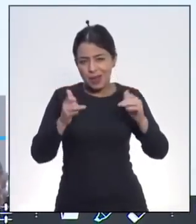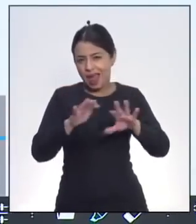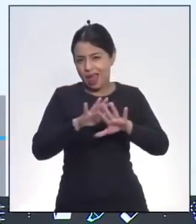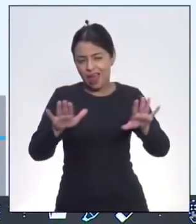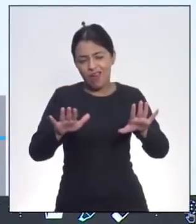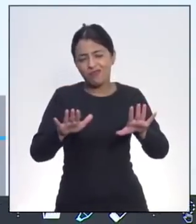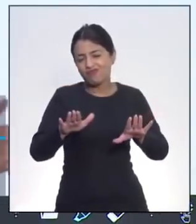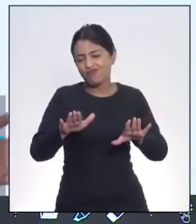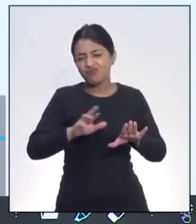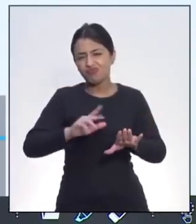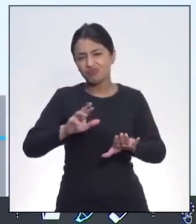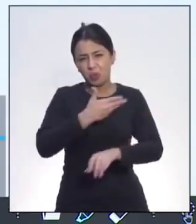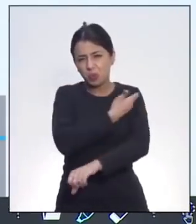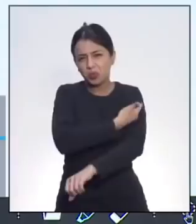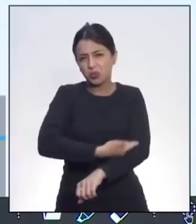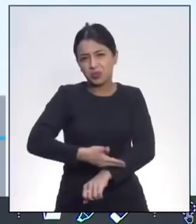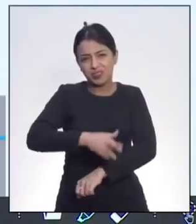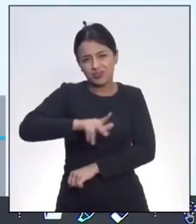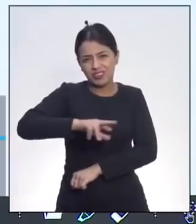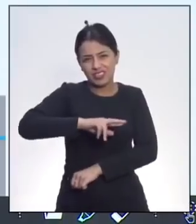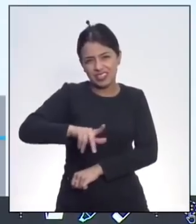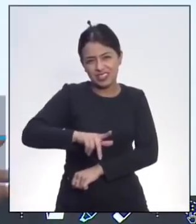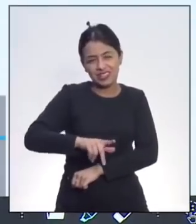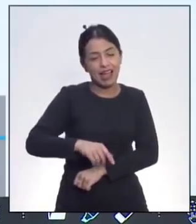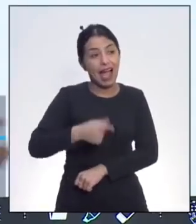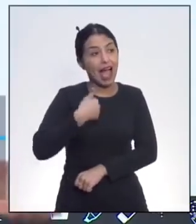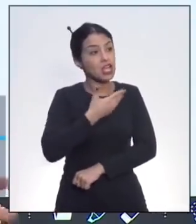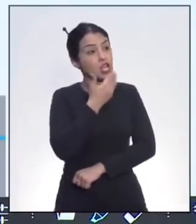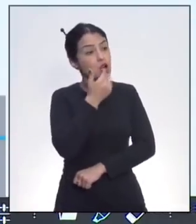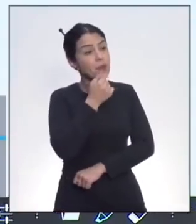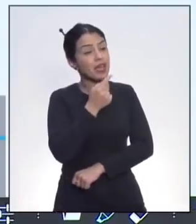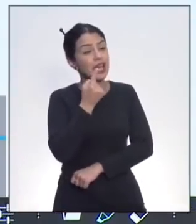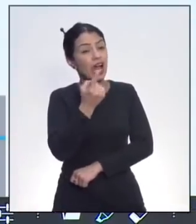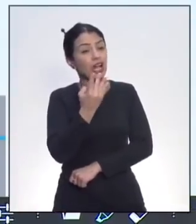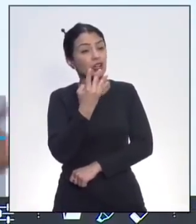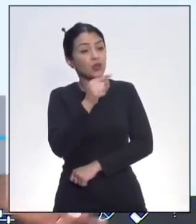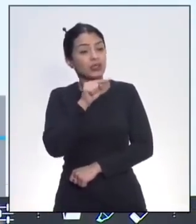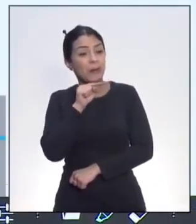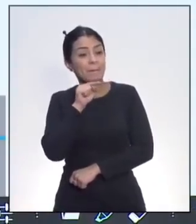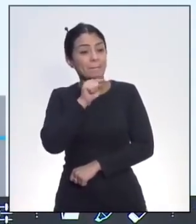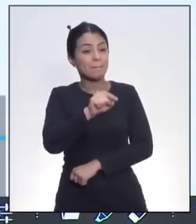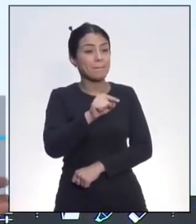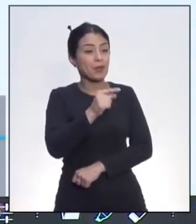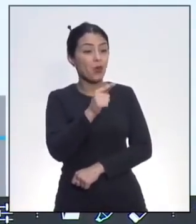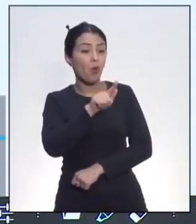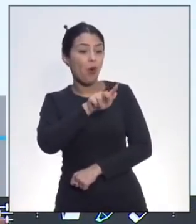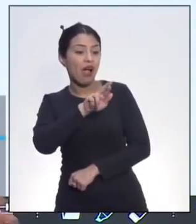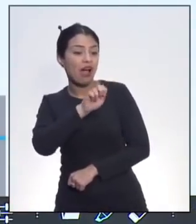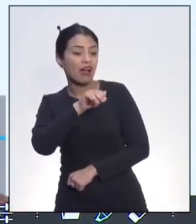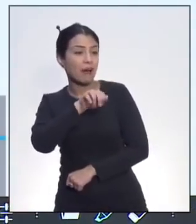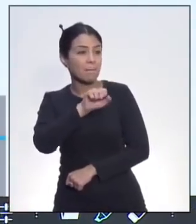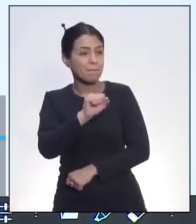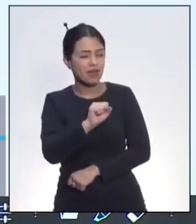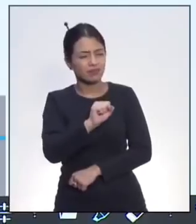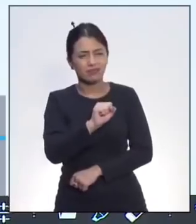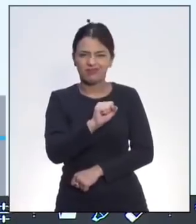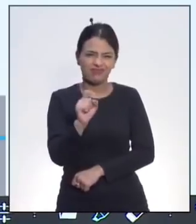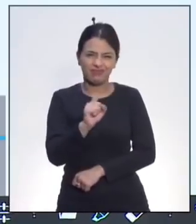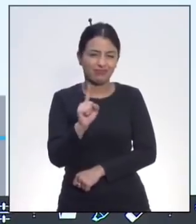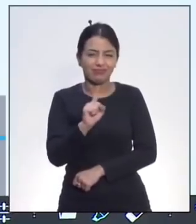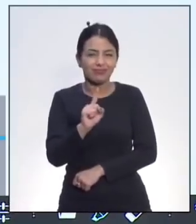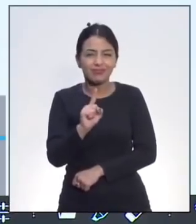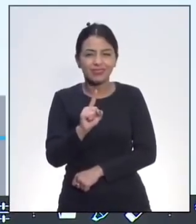a gente ficar falando, eu consumi 14.000 gramas de carne num determinado período. Mas essa é a resposta, sim.